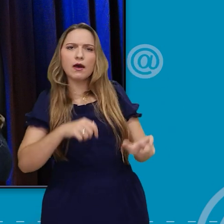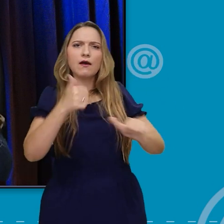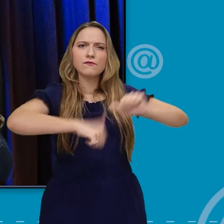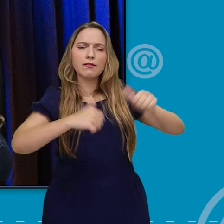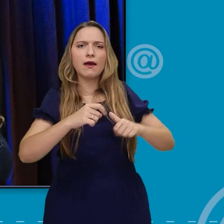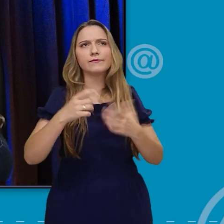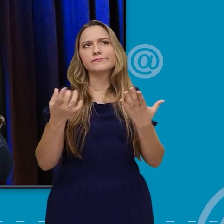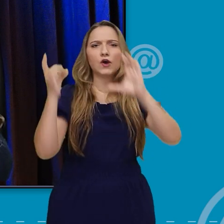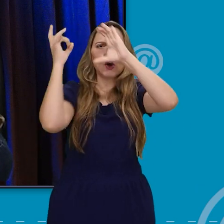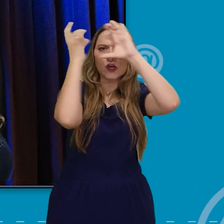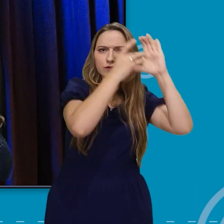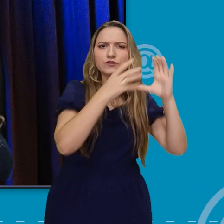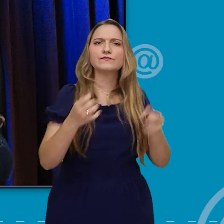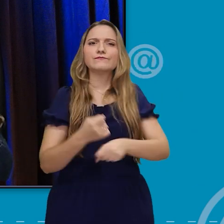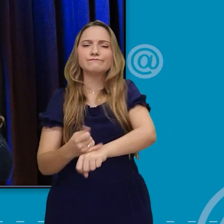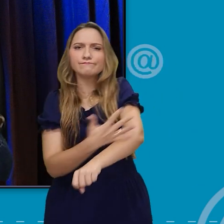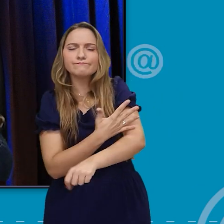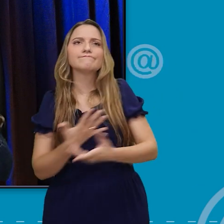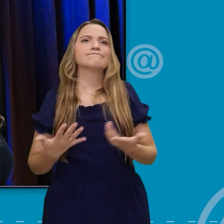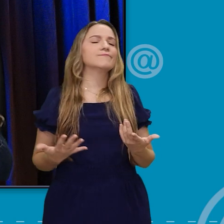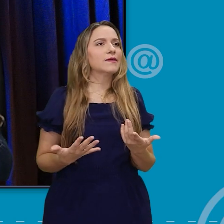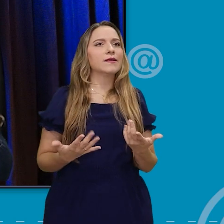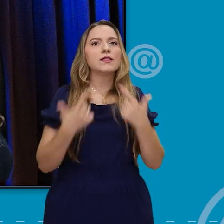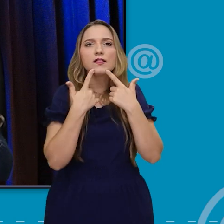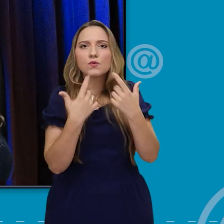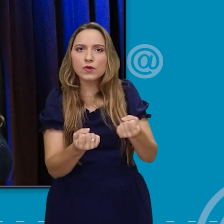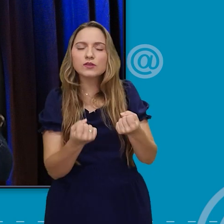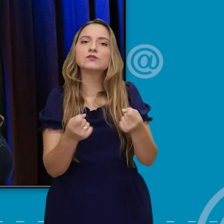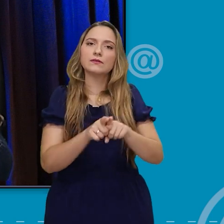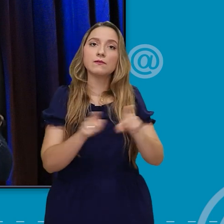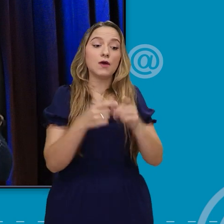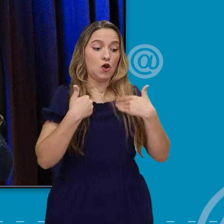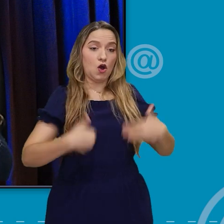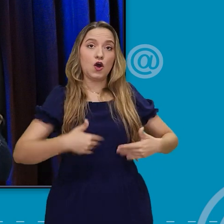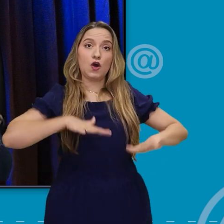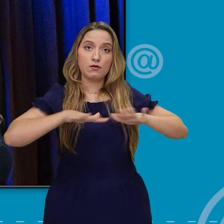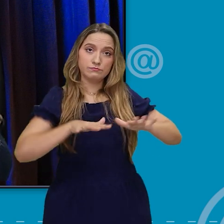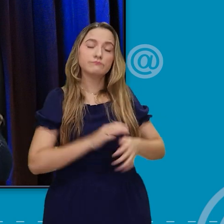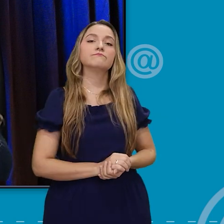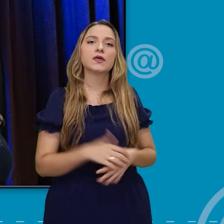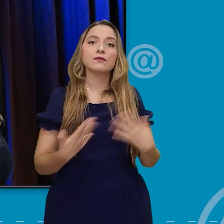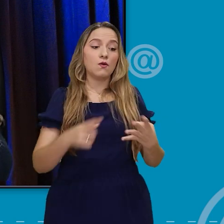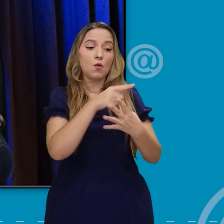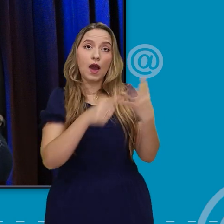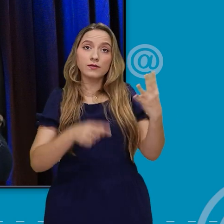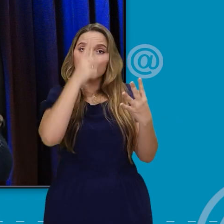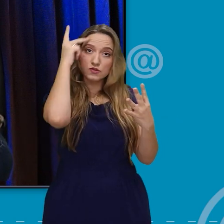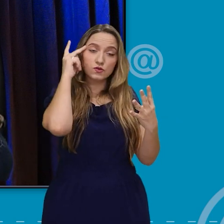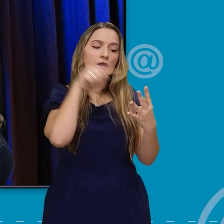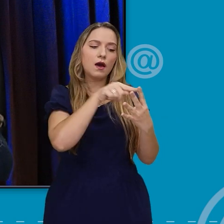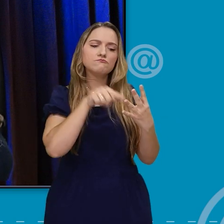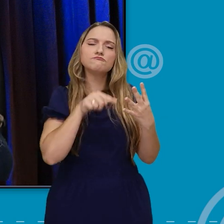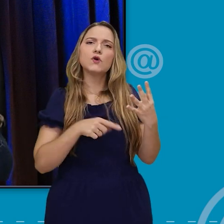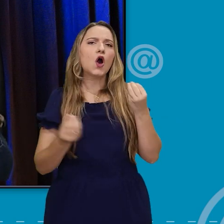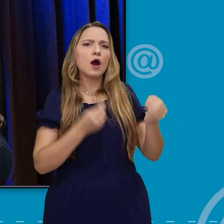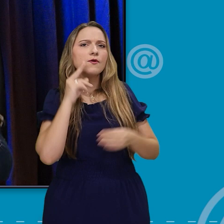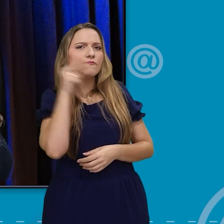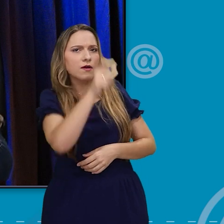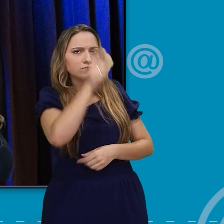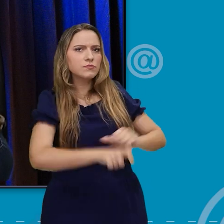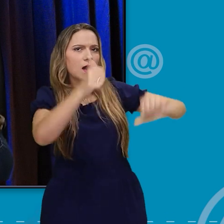forma geral. Então, a gente pede para olhar na parte motora um professor de educação física com especialização em psicomotricidade. Para a gente olhar a